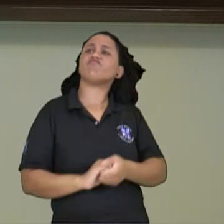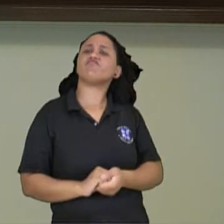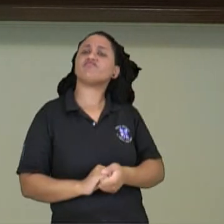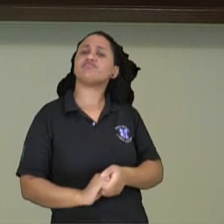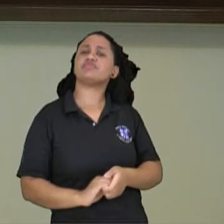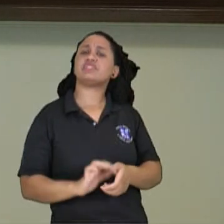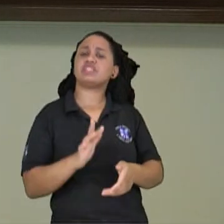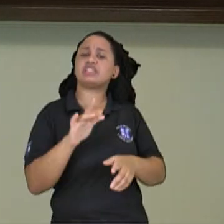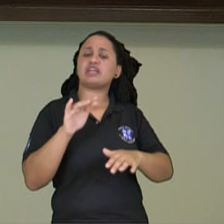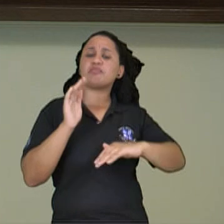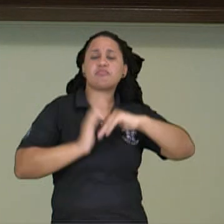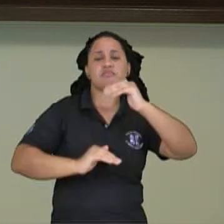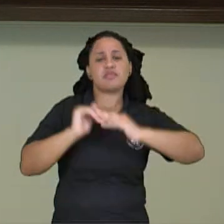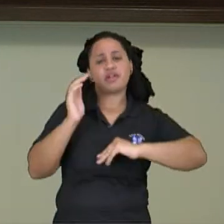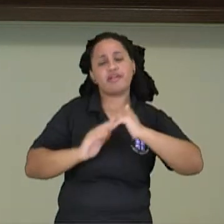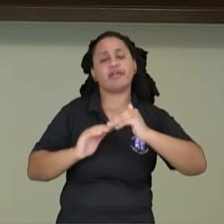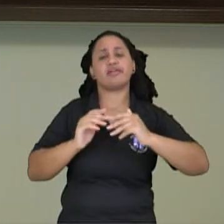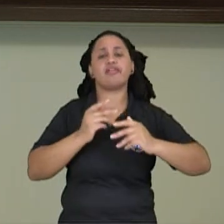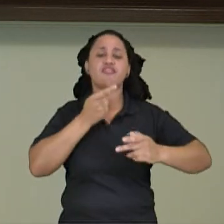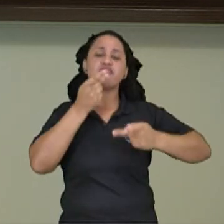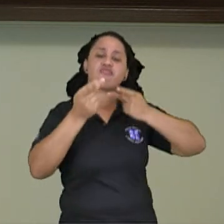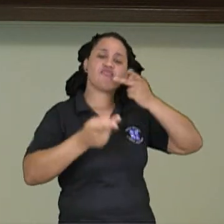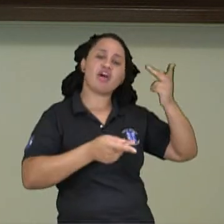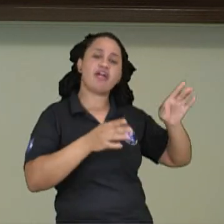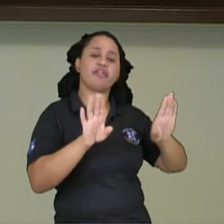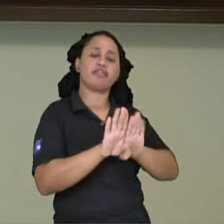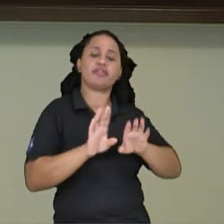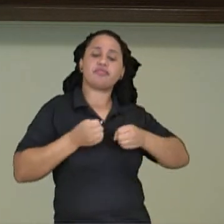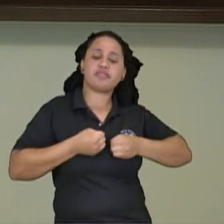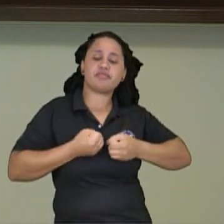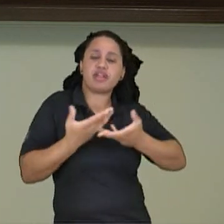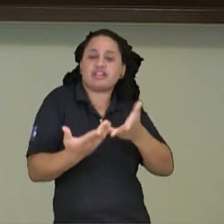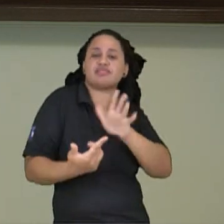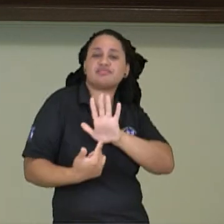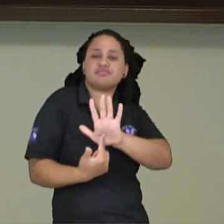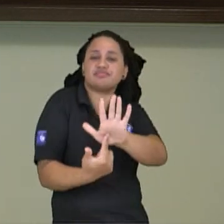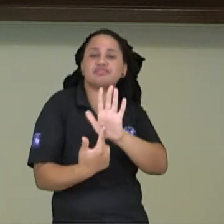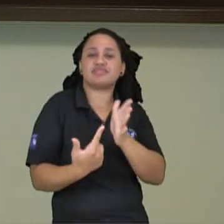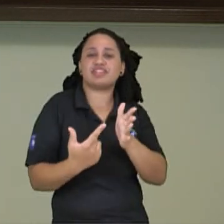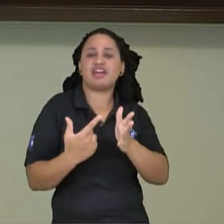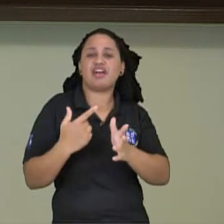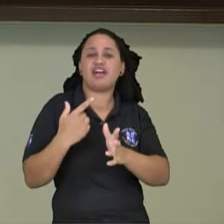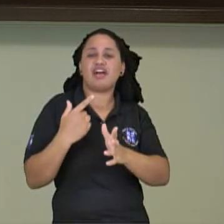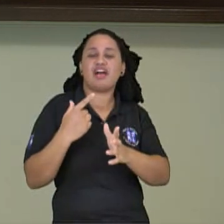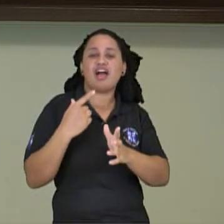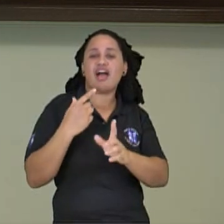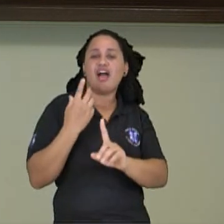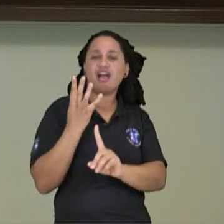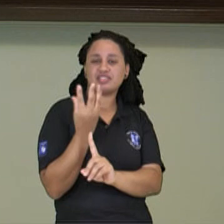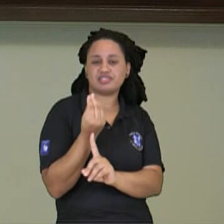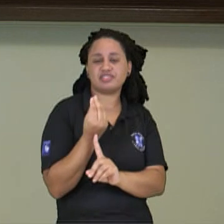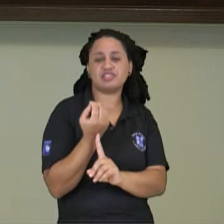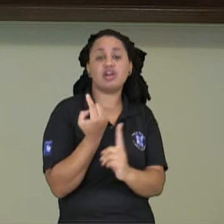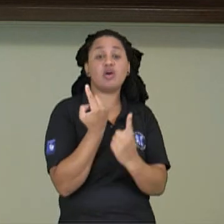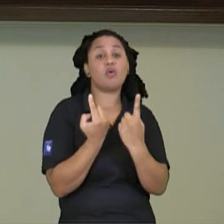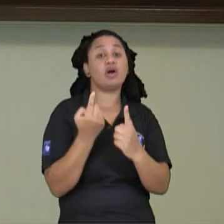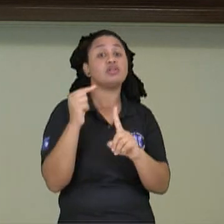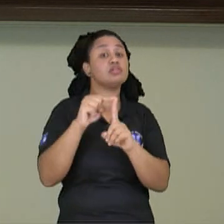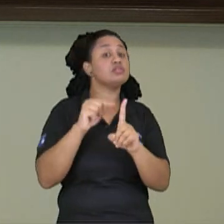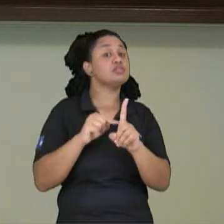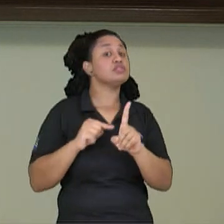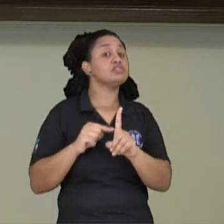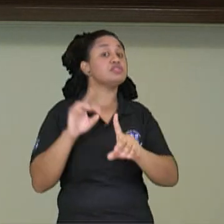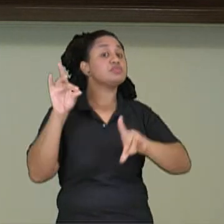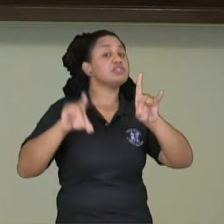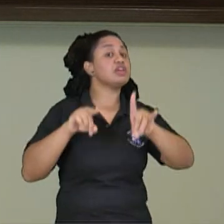nessas atividades, fala, expressão artística? Qual o tipo de obra teatral que você mais gosta?